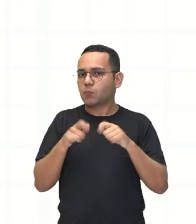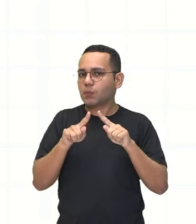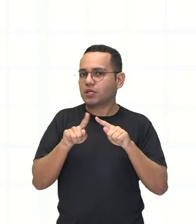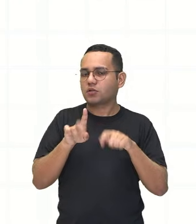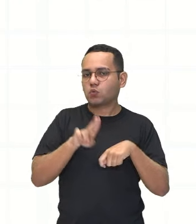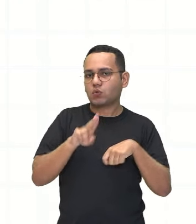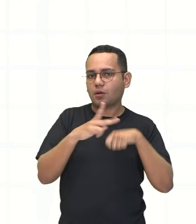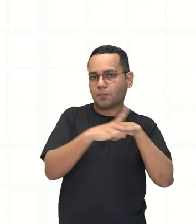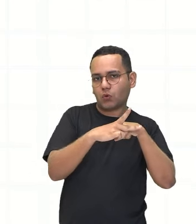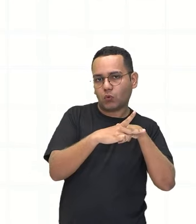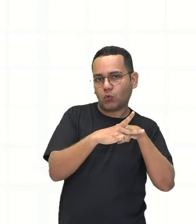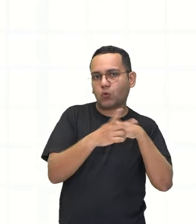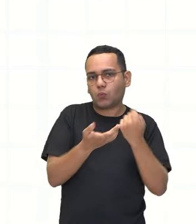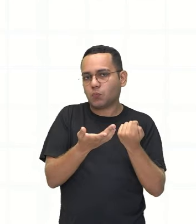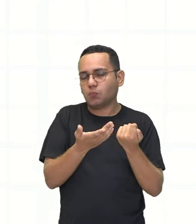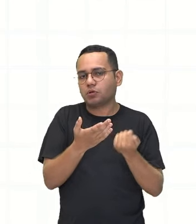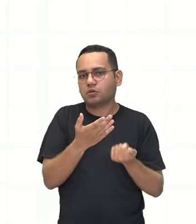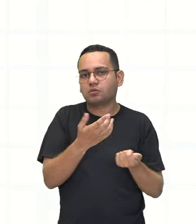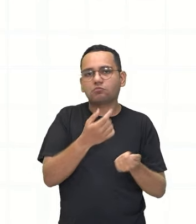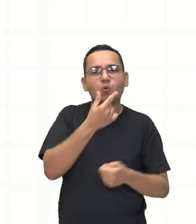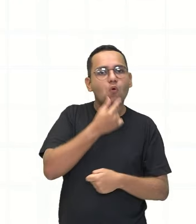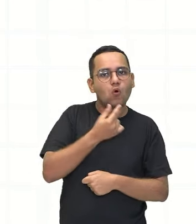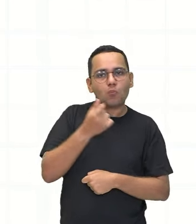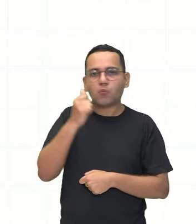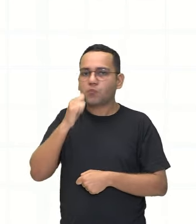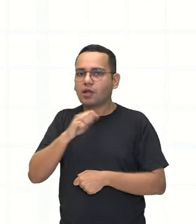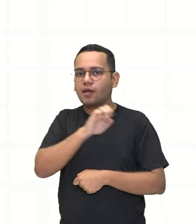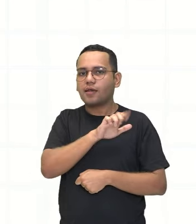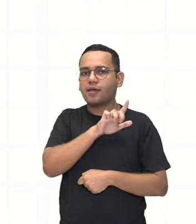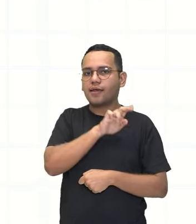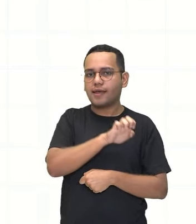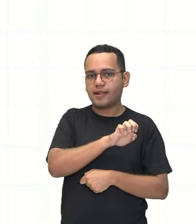ela, eu vou